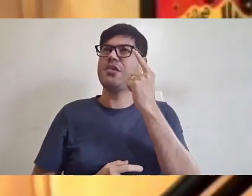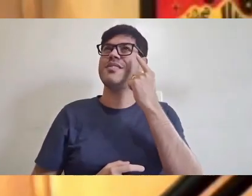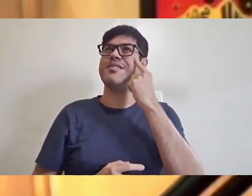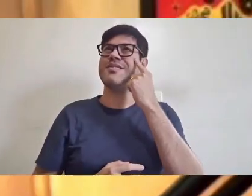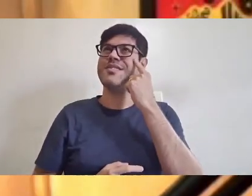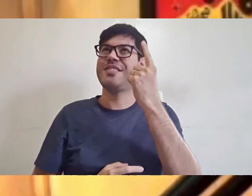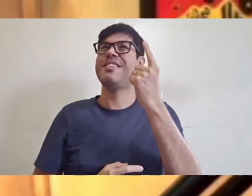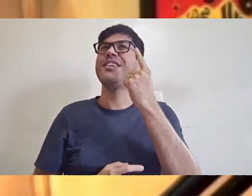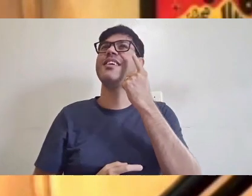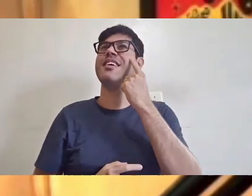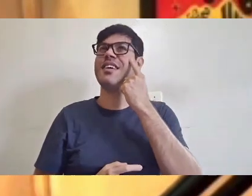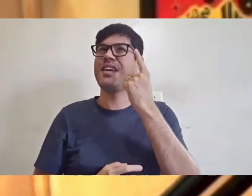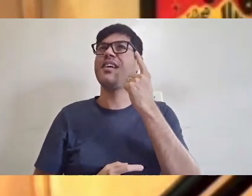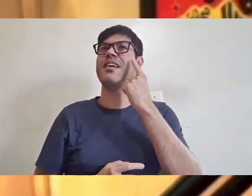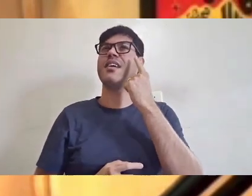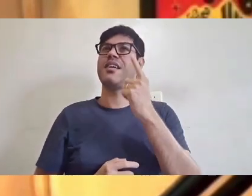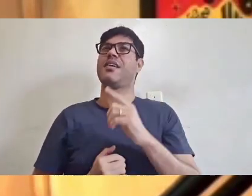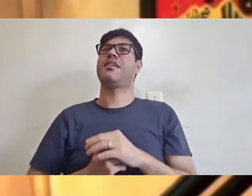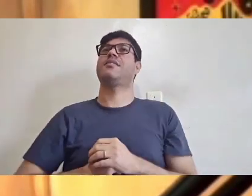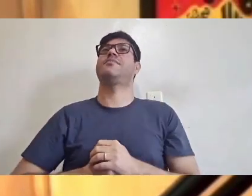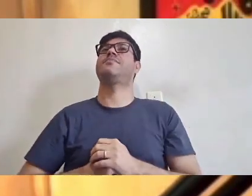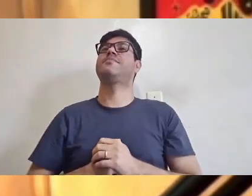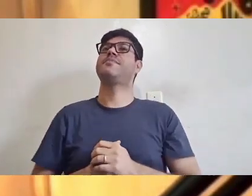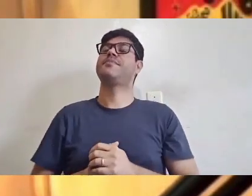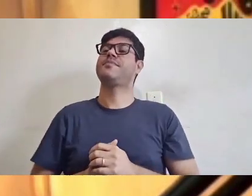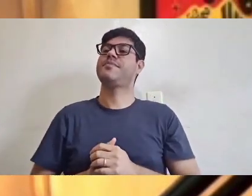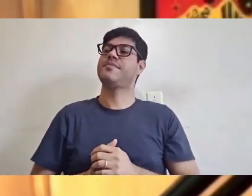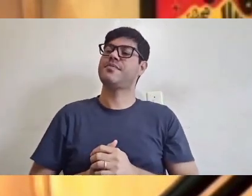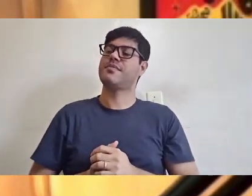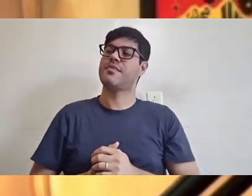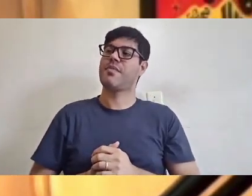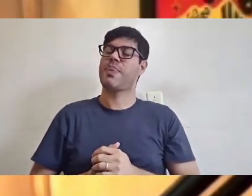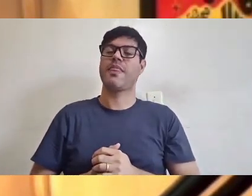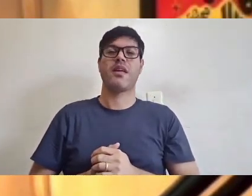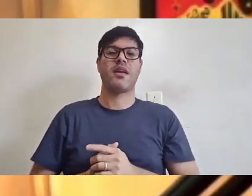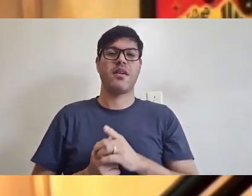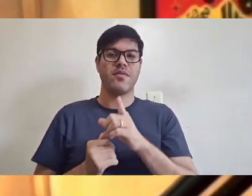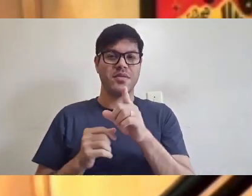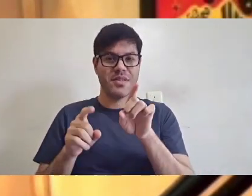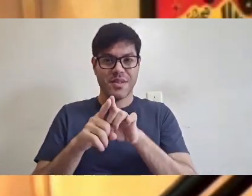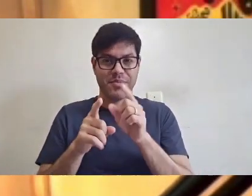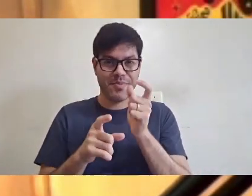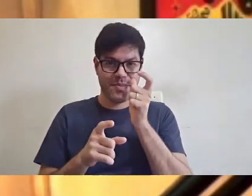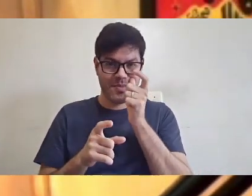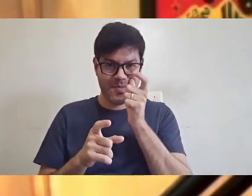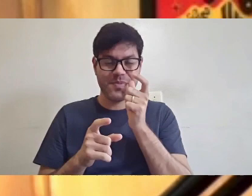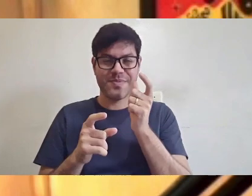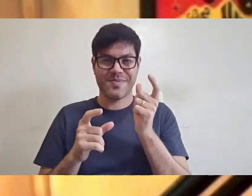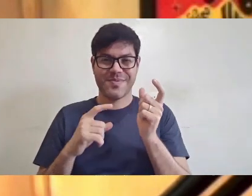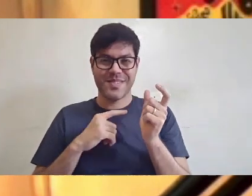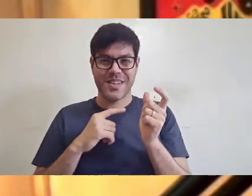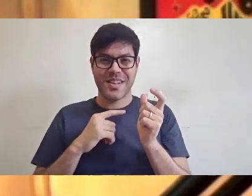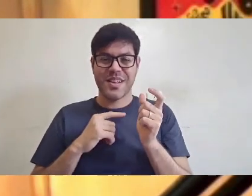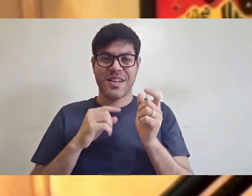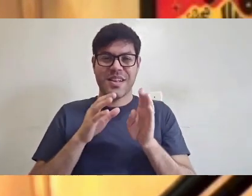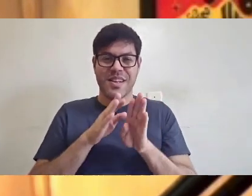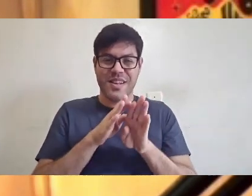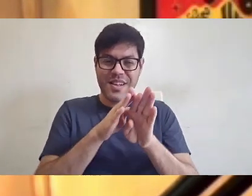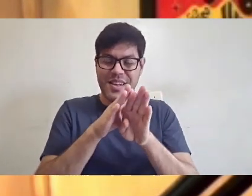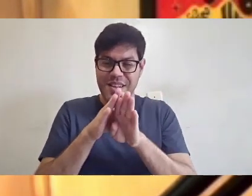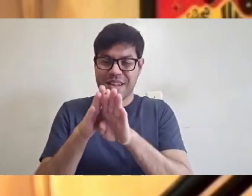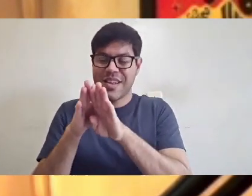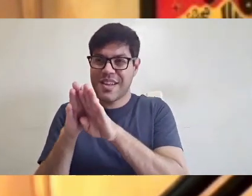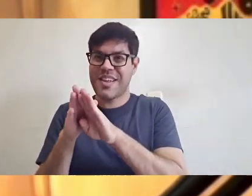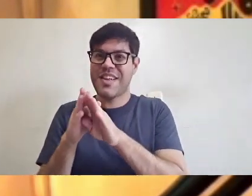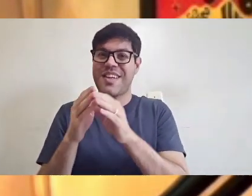né? Numa dessas coisas, queria que você, que está nos acompanhando aí, entendesse? Quando eu falei da calçadinha do petit